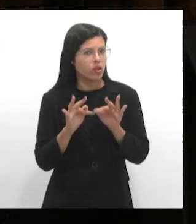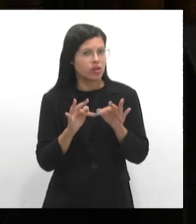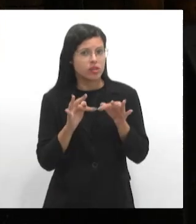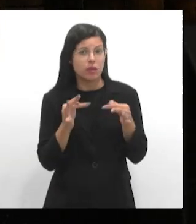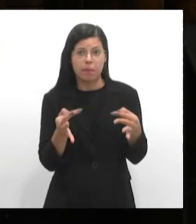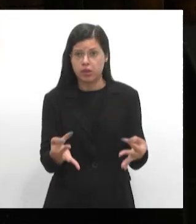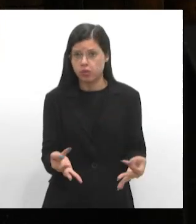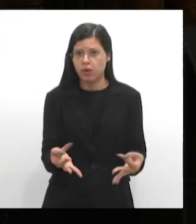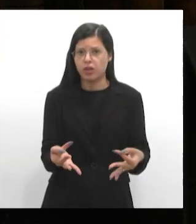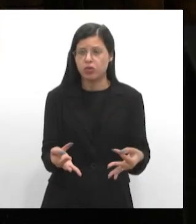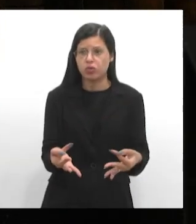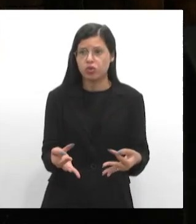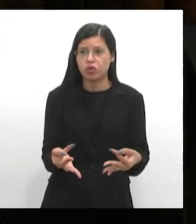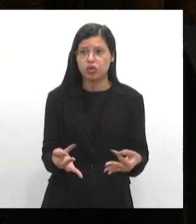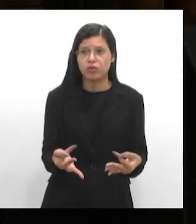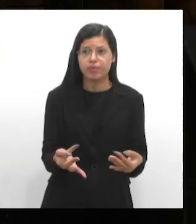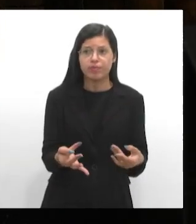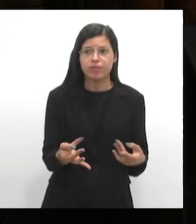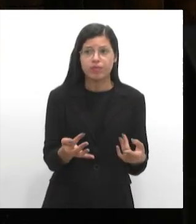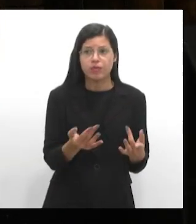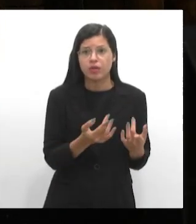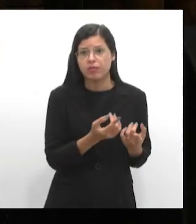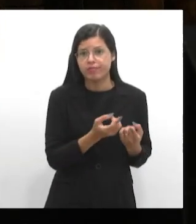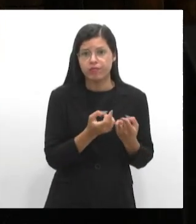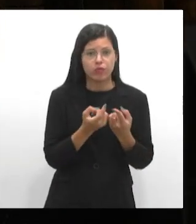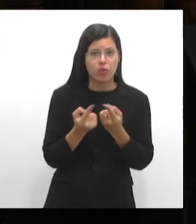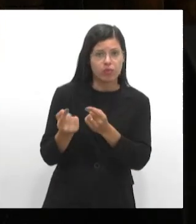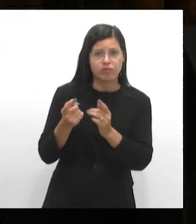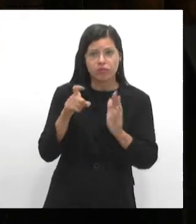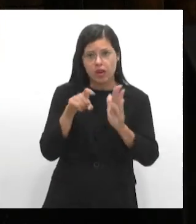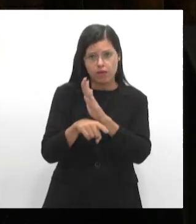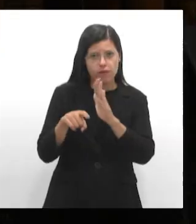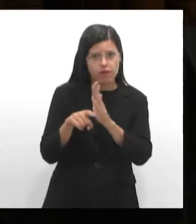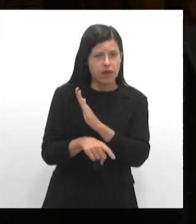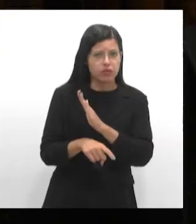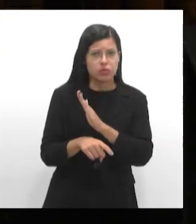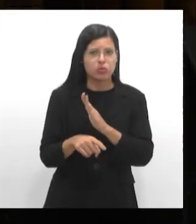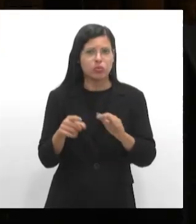simplesmente revidou o mesmo tarifaço que o Trump,